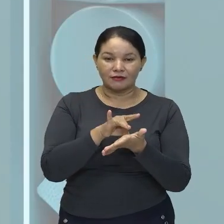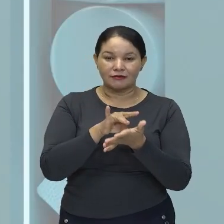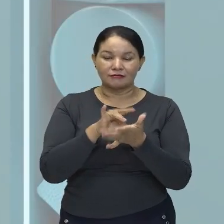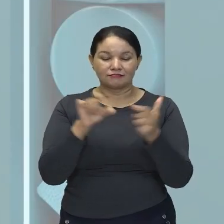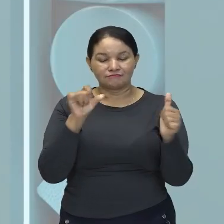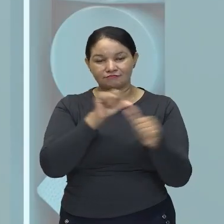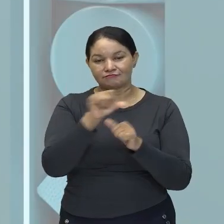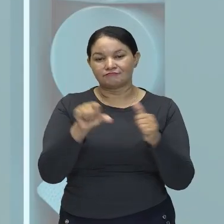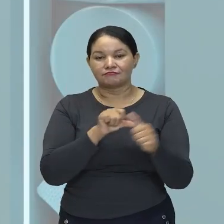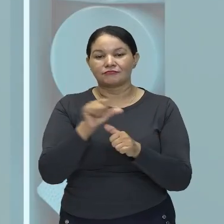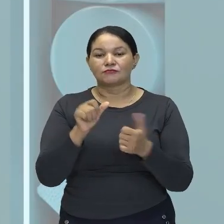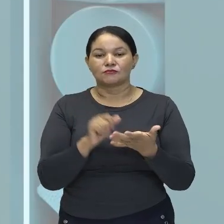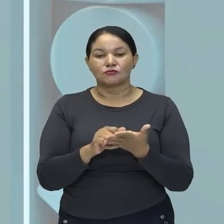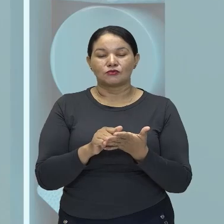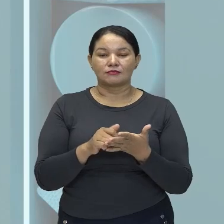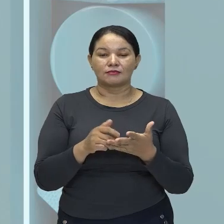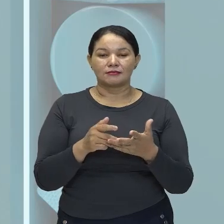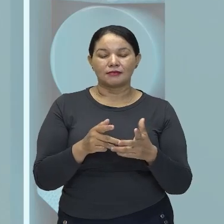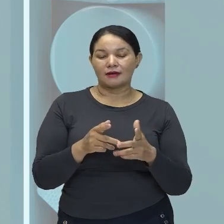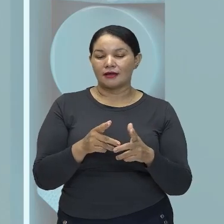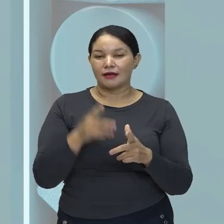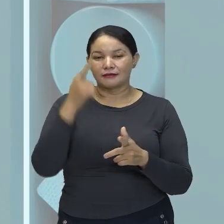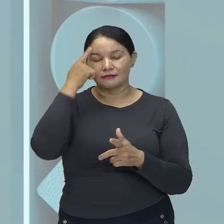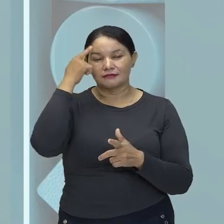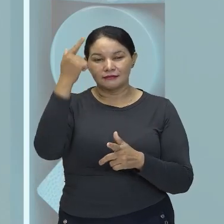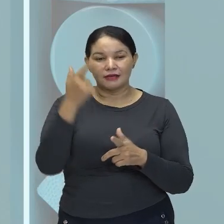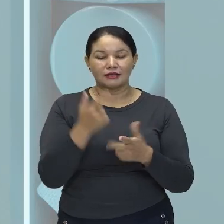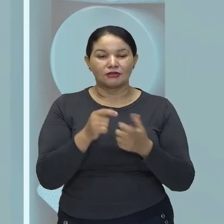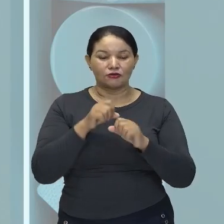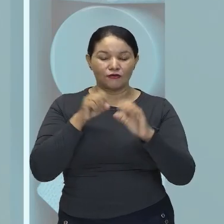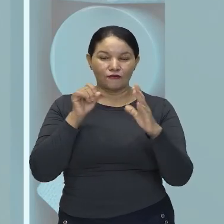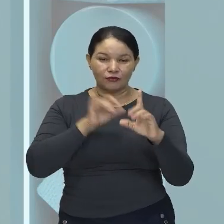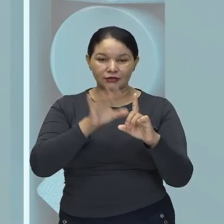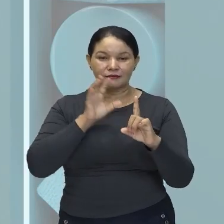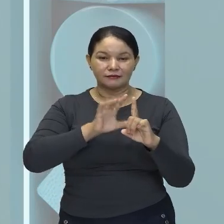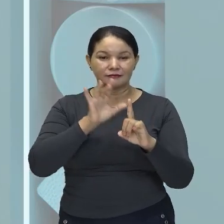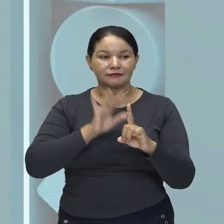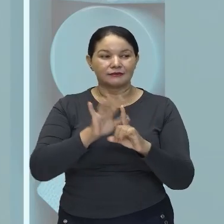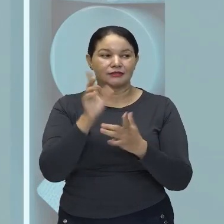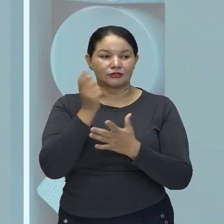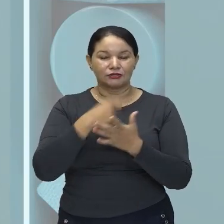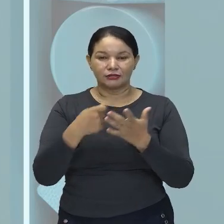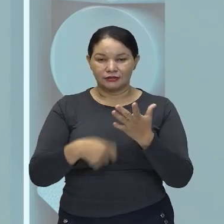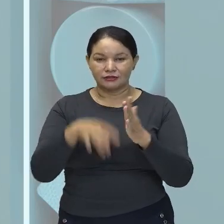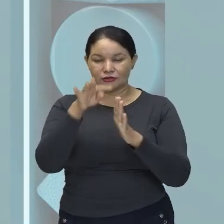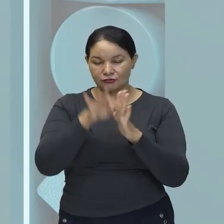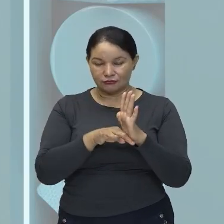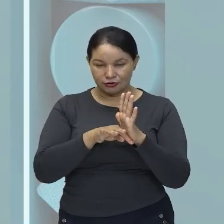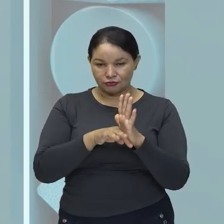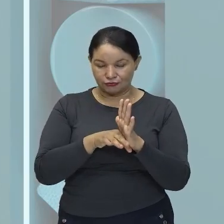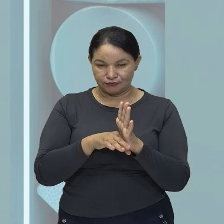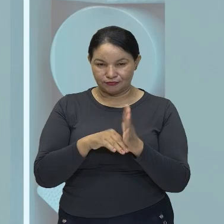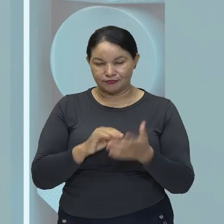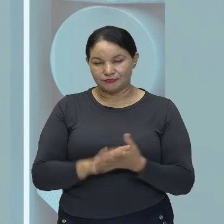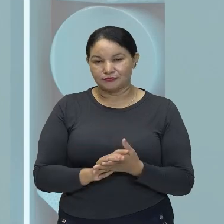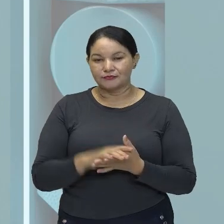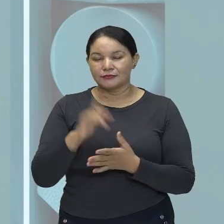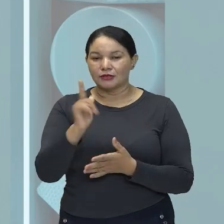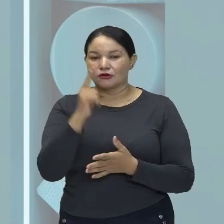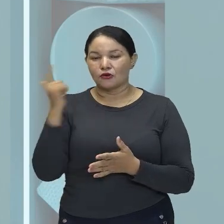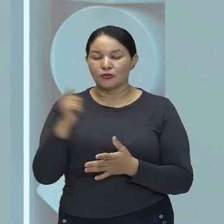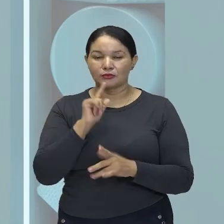ideia expressionista que influencia na escrita, na produção desse texto. Ok, gente? Próxima